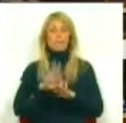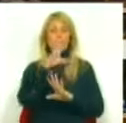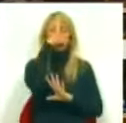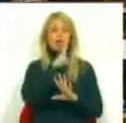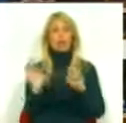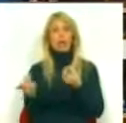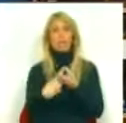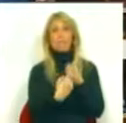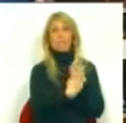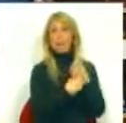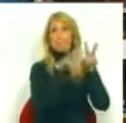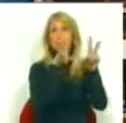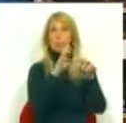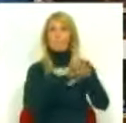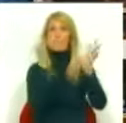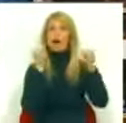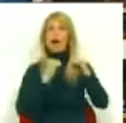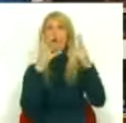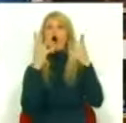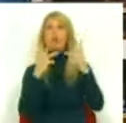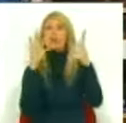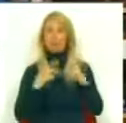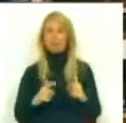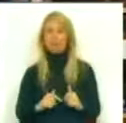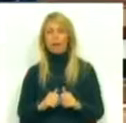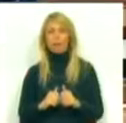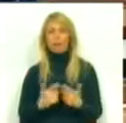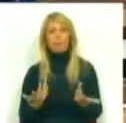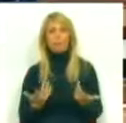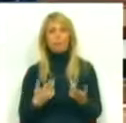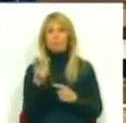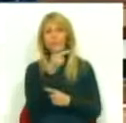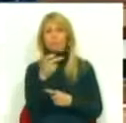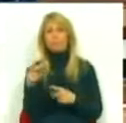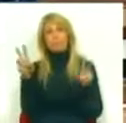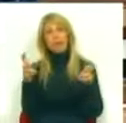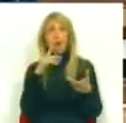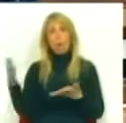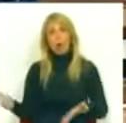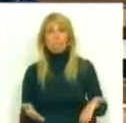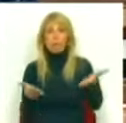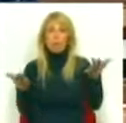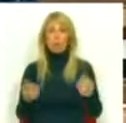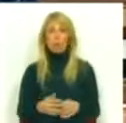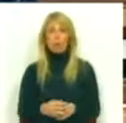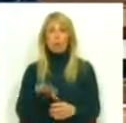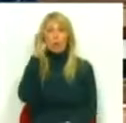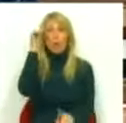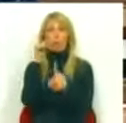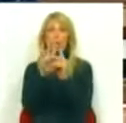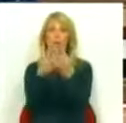em matéria do chamado Pacto Orçamental. É uma expressão, um caminho no sentido